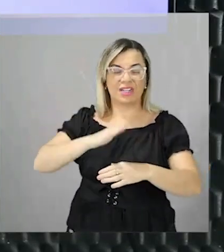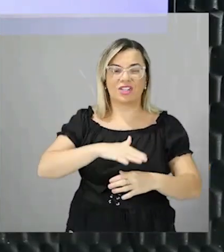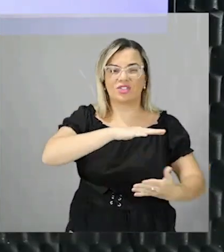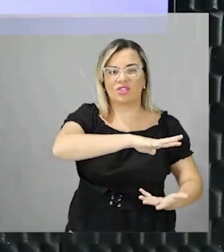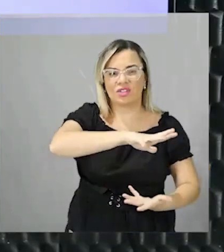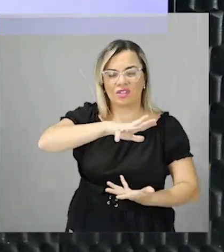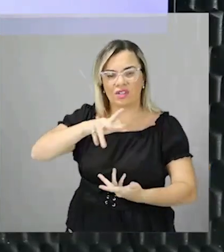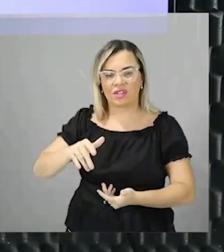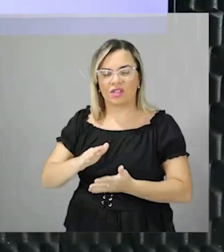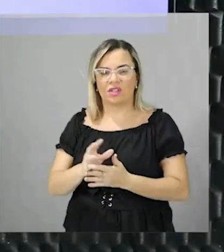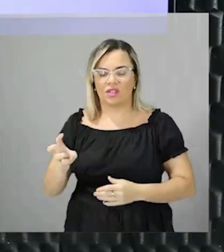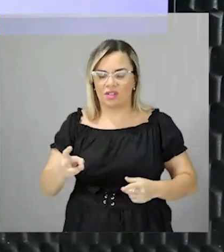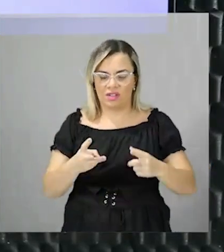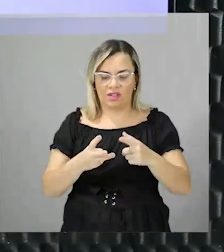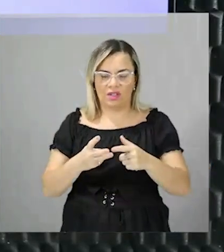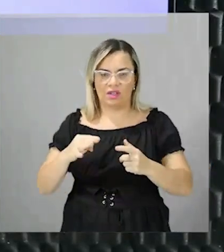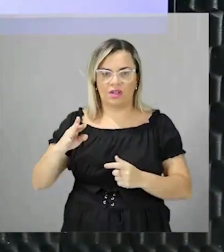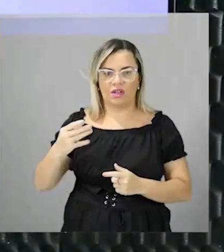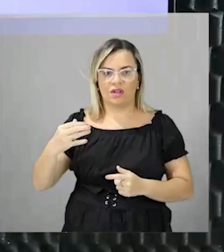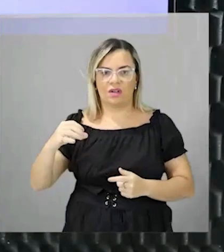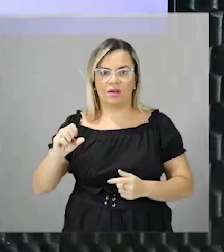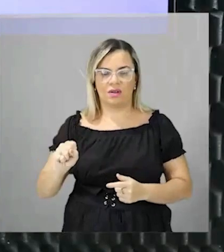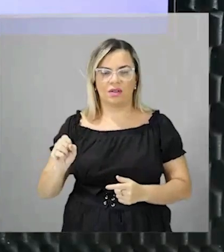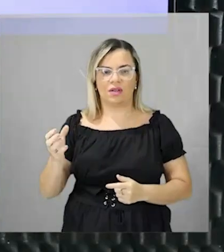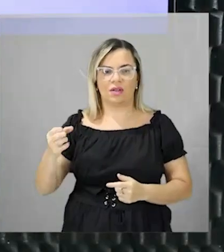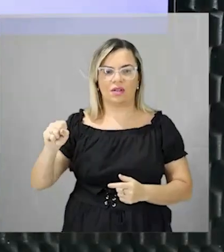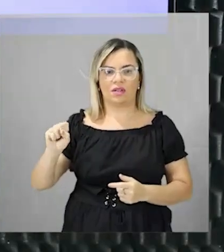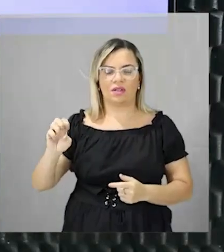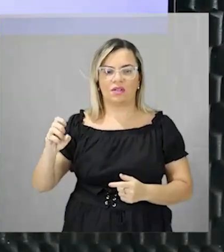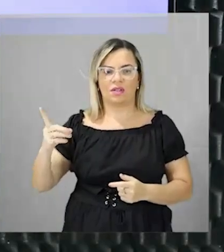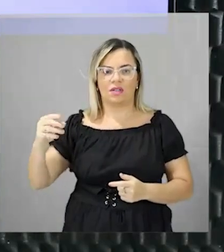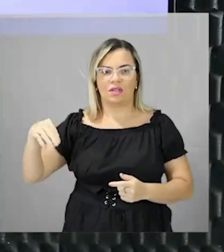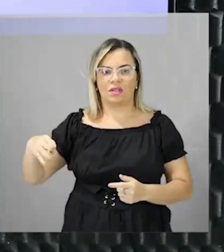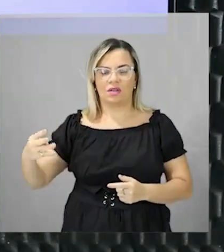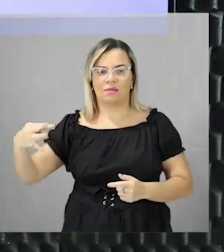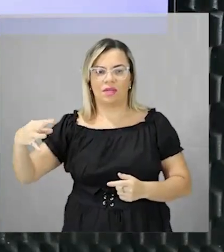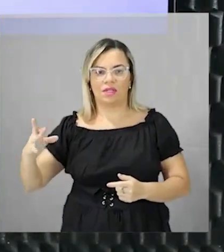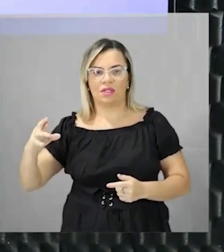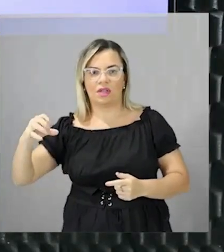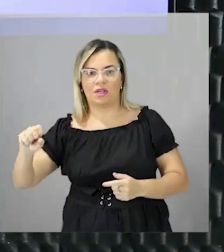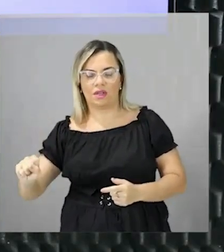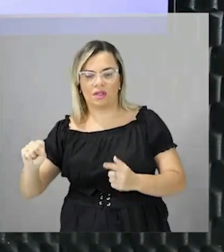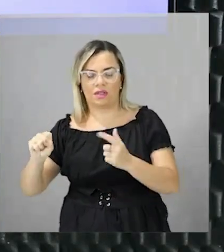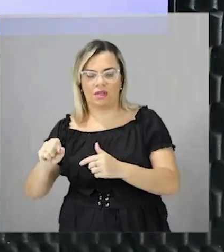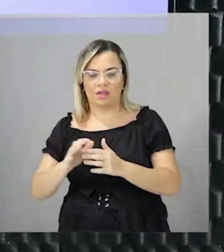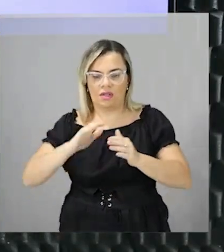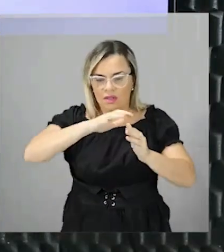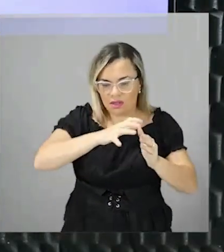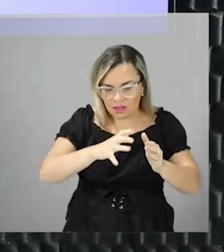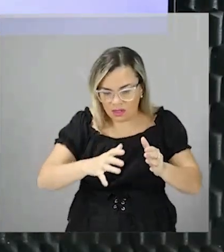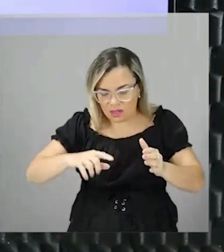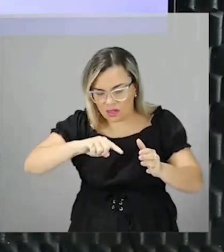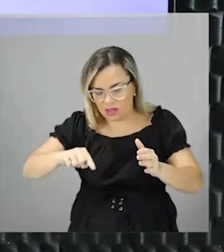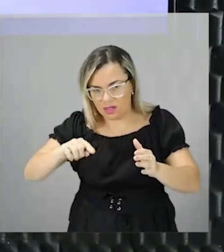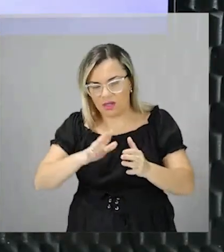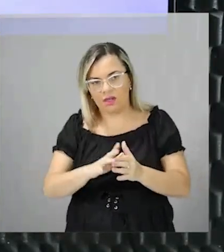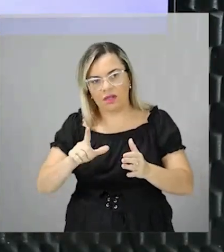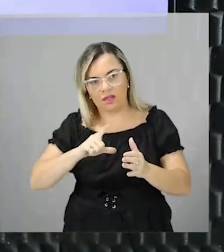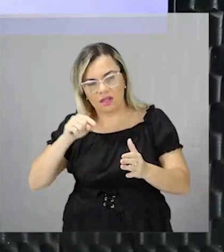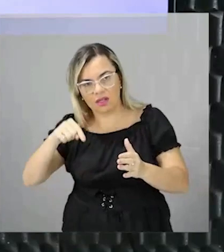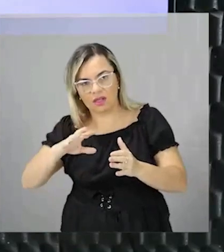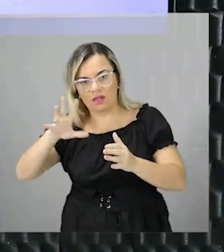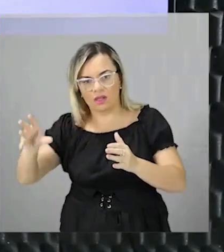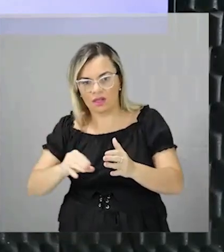ter as bacias sedimentares, que são justamente as estruturas mais baixas que tendem a receber esses materiais que foram